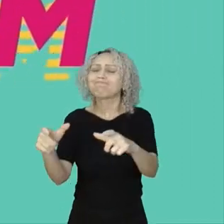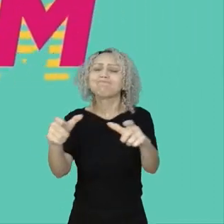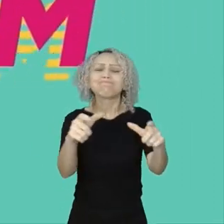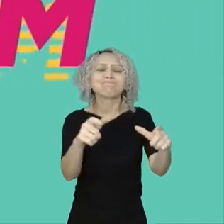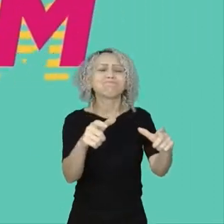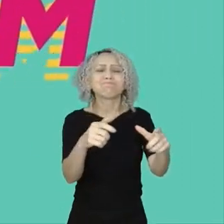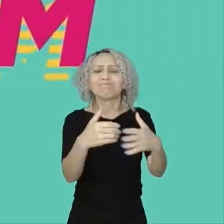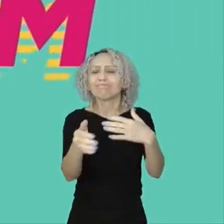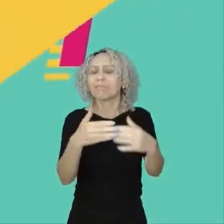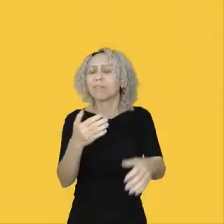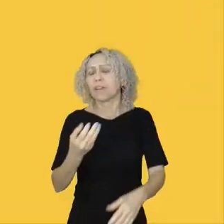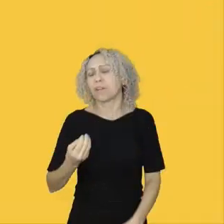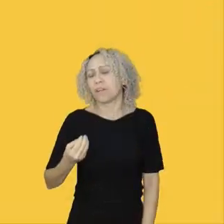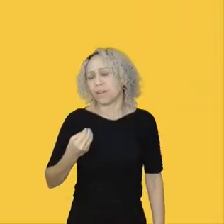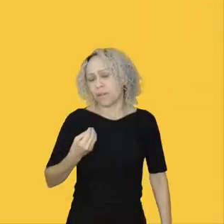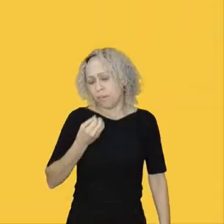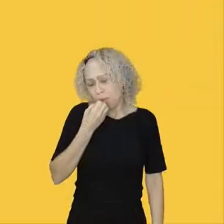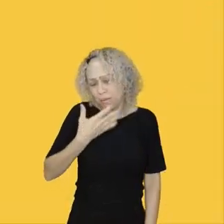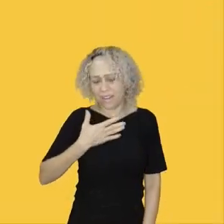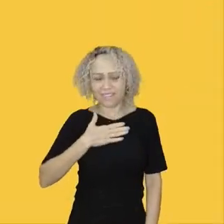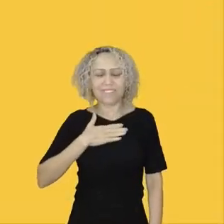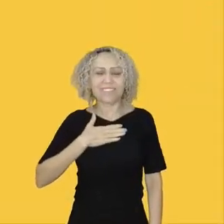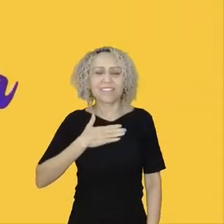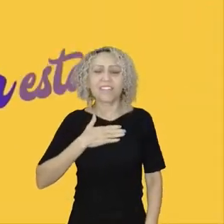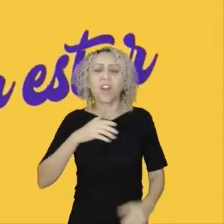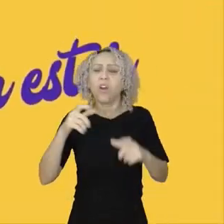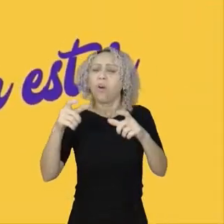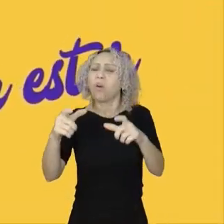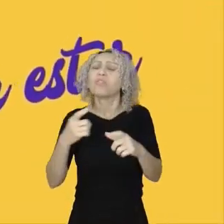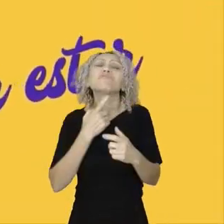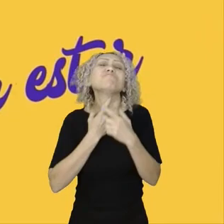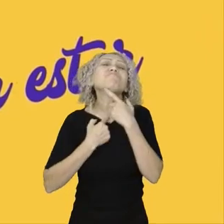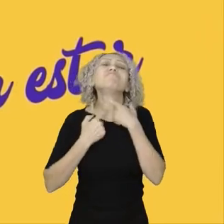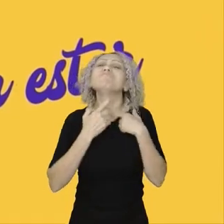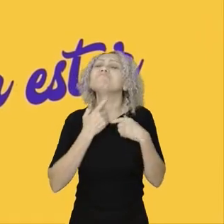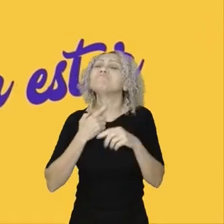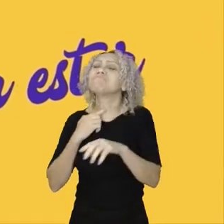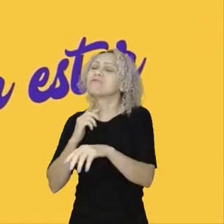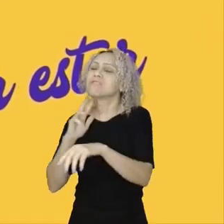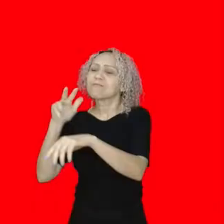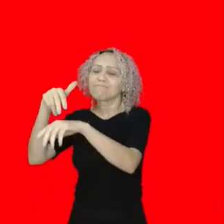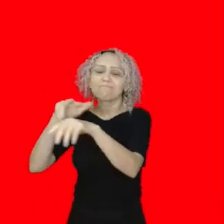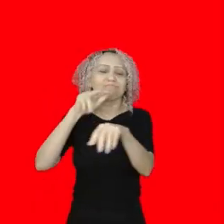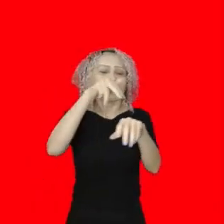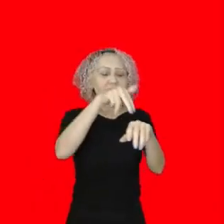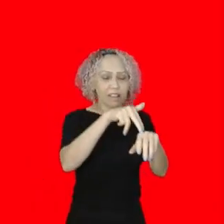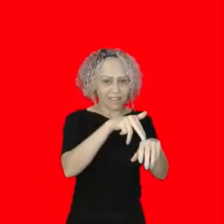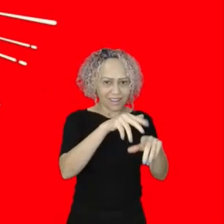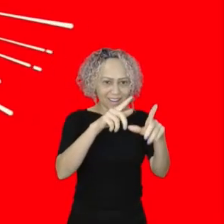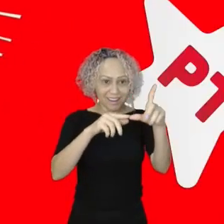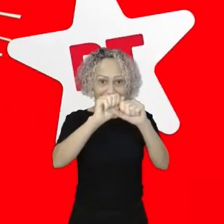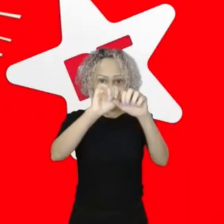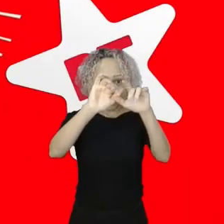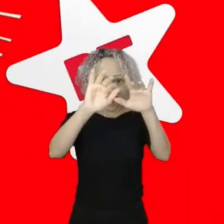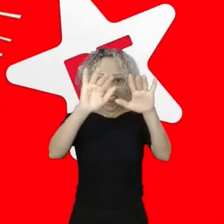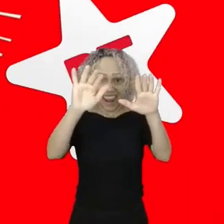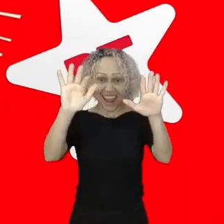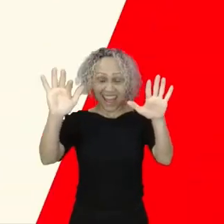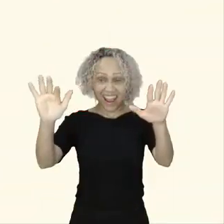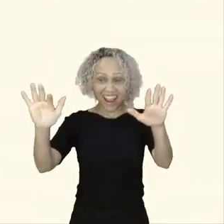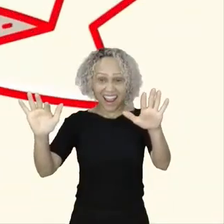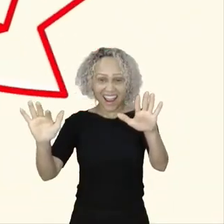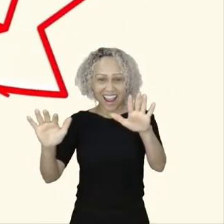lugar que é bom pra mim, é onde eu quiser estar. A estrela ainda